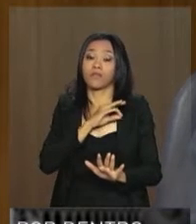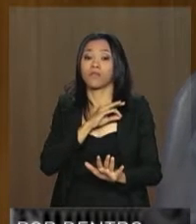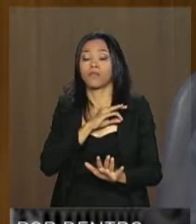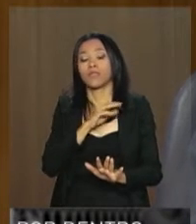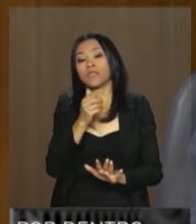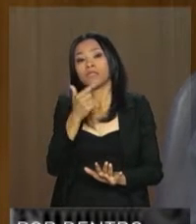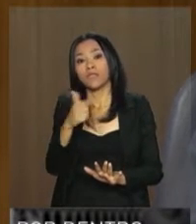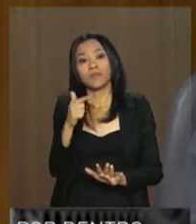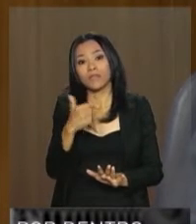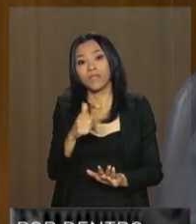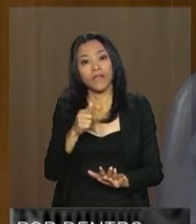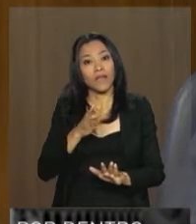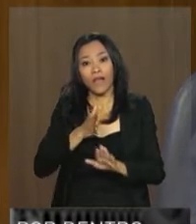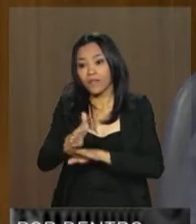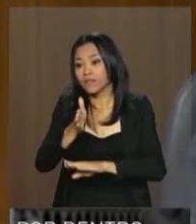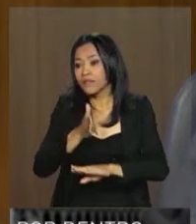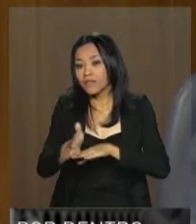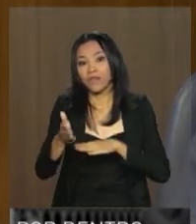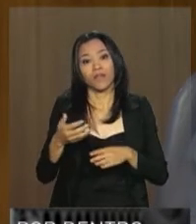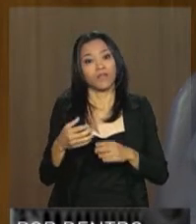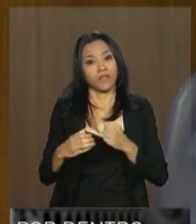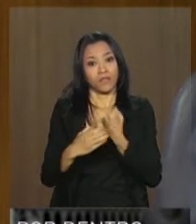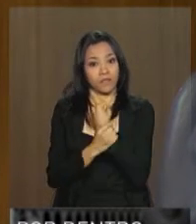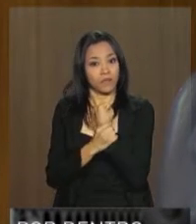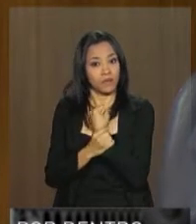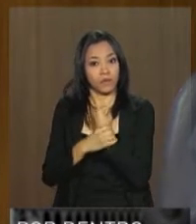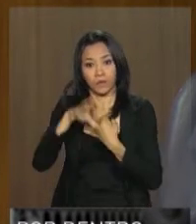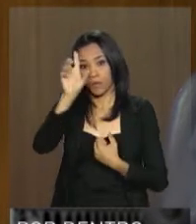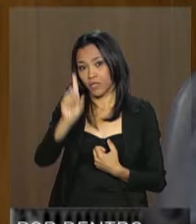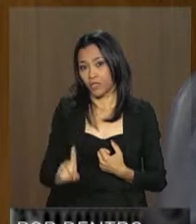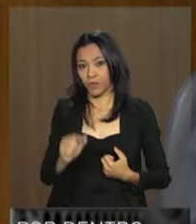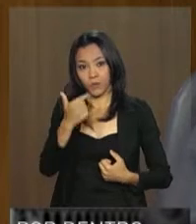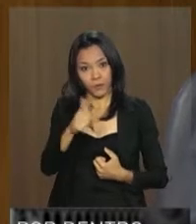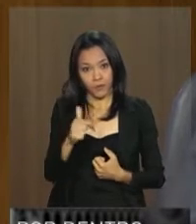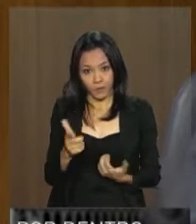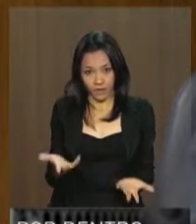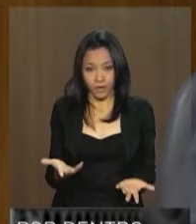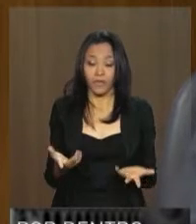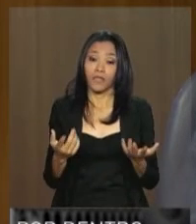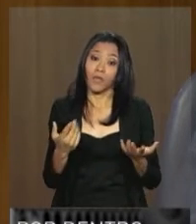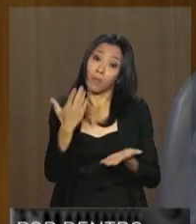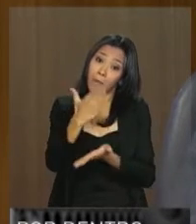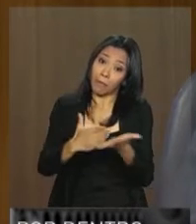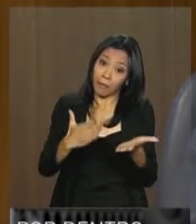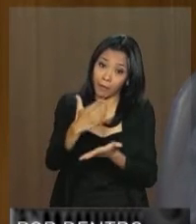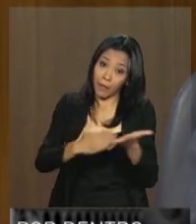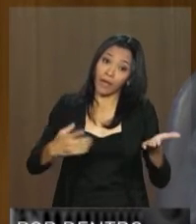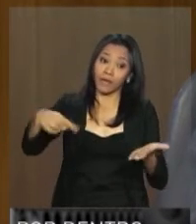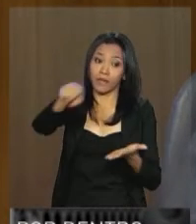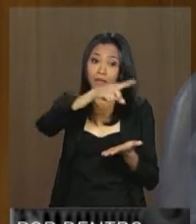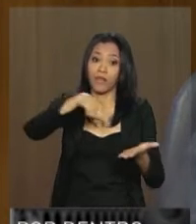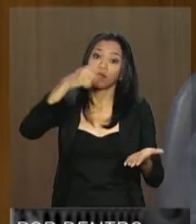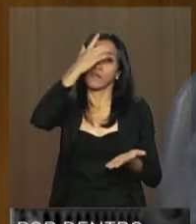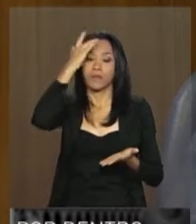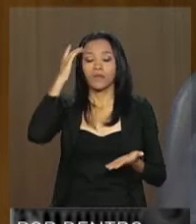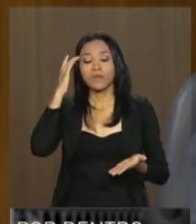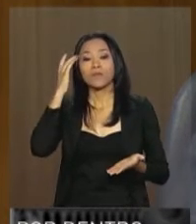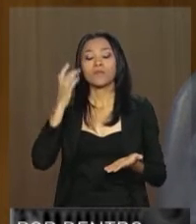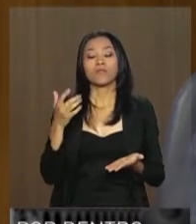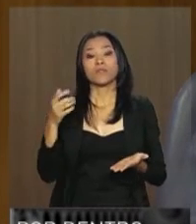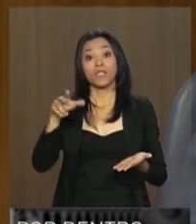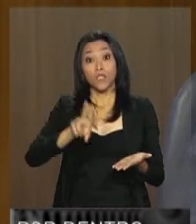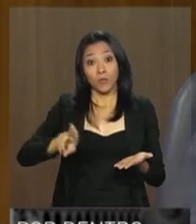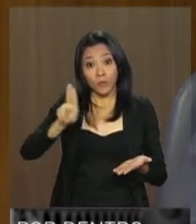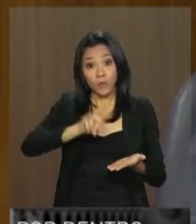ea garantia de qualquer direito trabalhista uma parte desses trabalhadores que se utilizam dessa